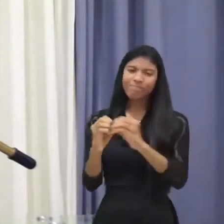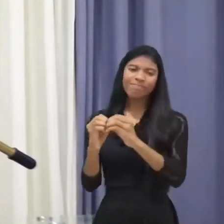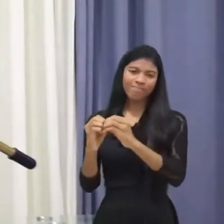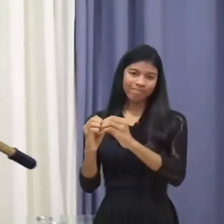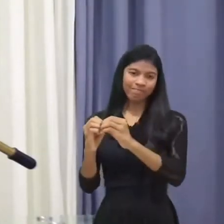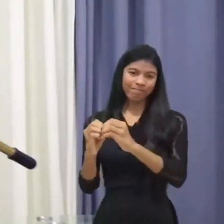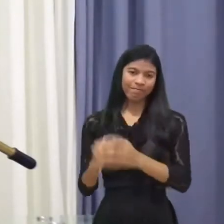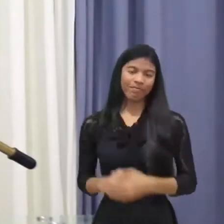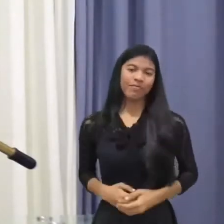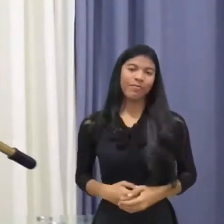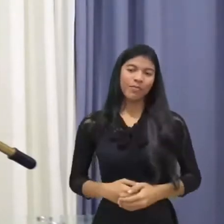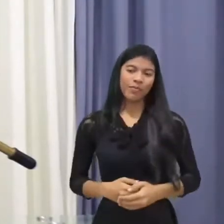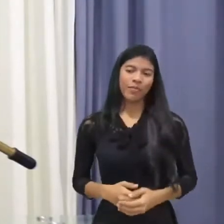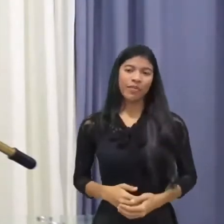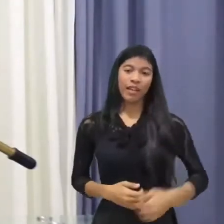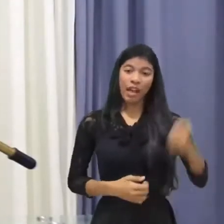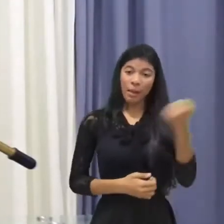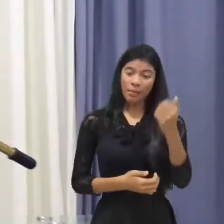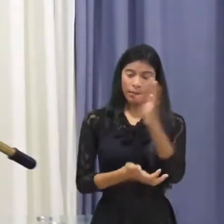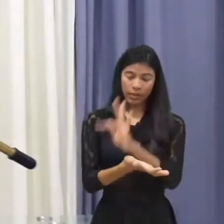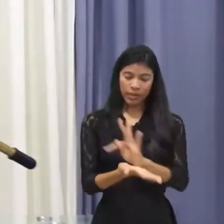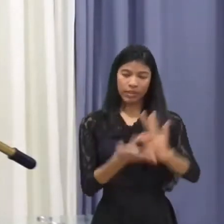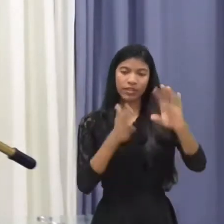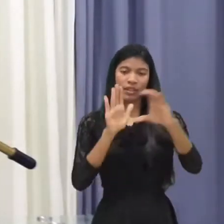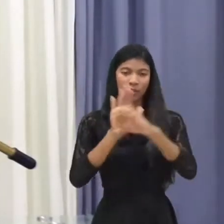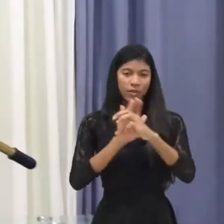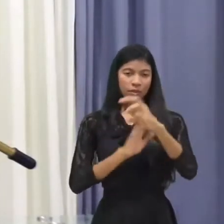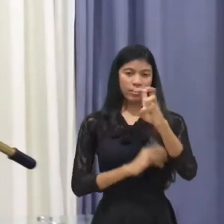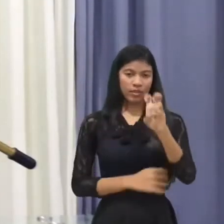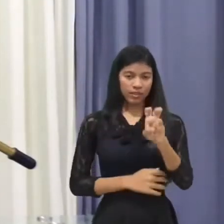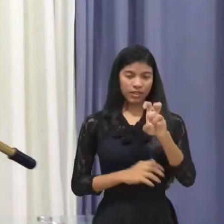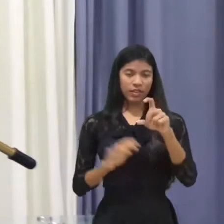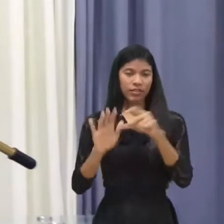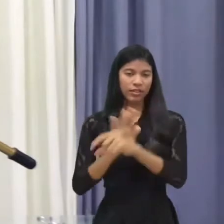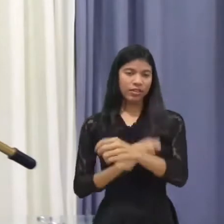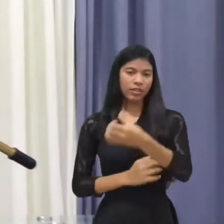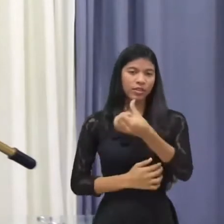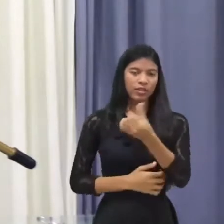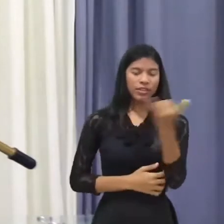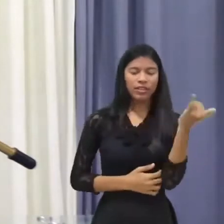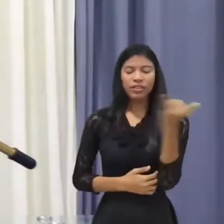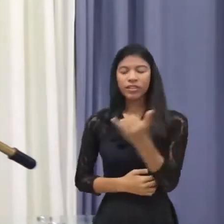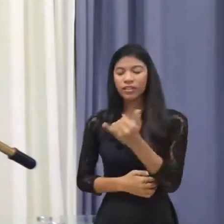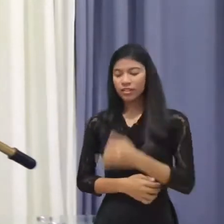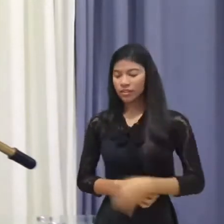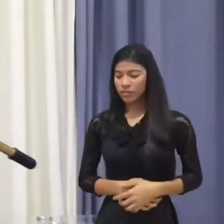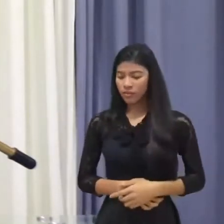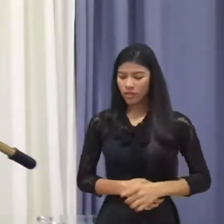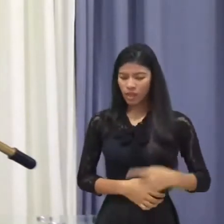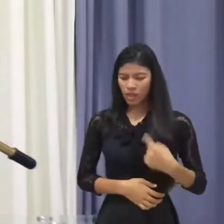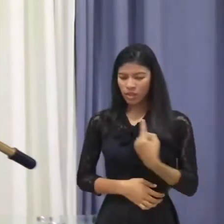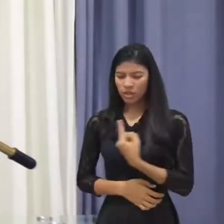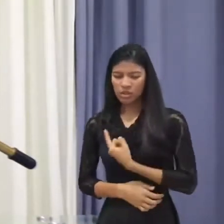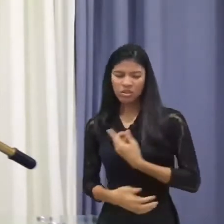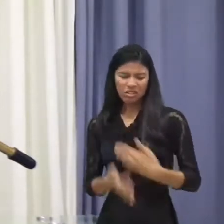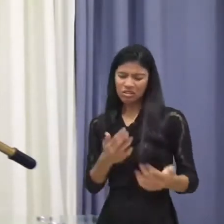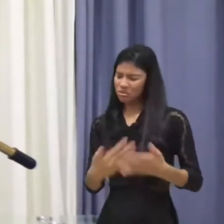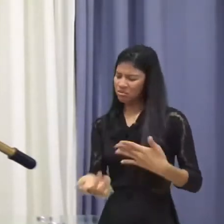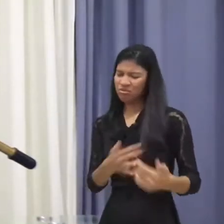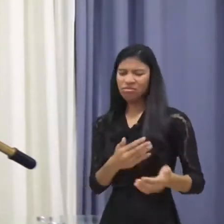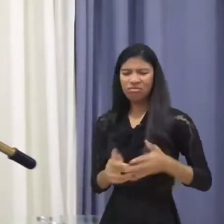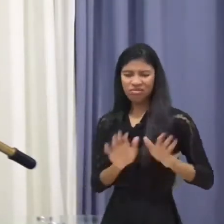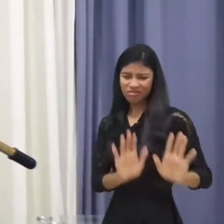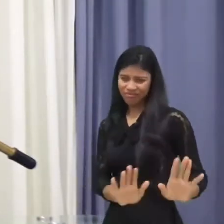1 Tessalonicenses 5:6 vai nos dizer: assim, pois, não durmamos como os demais,